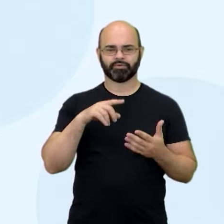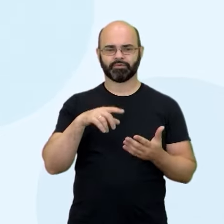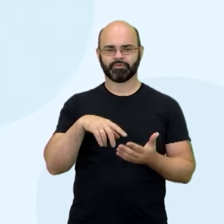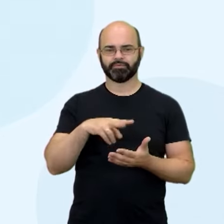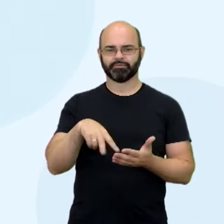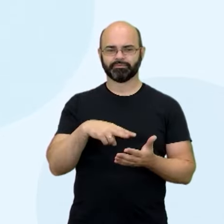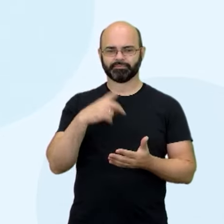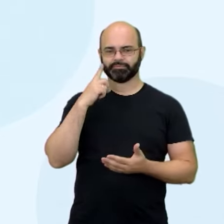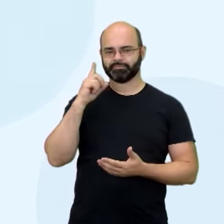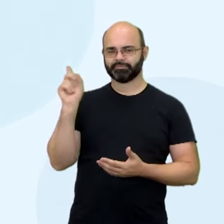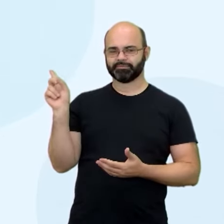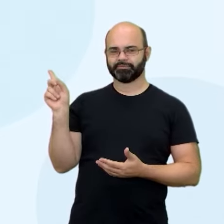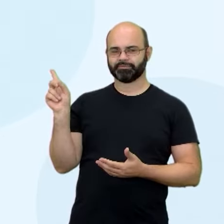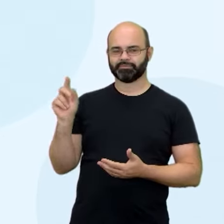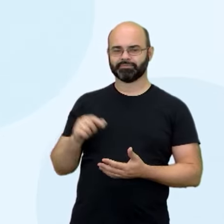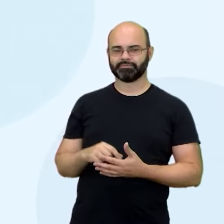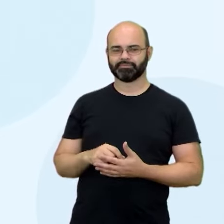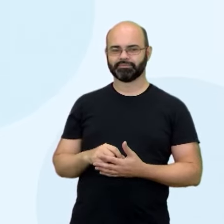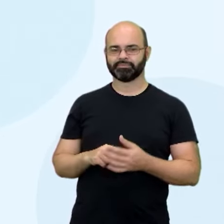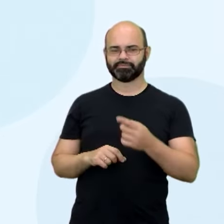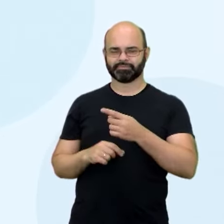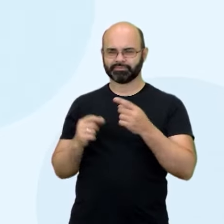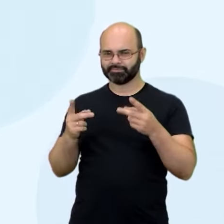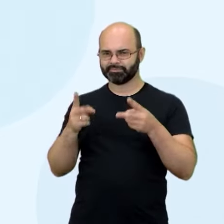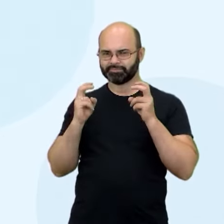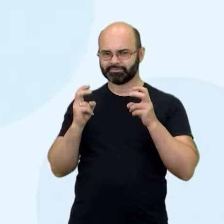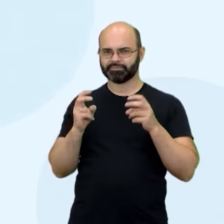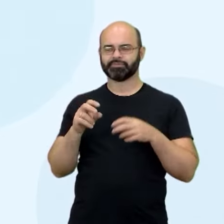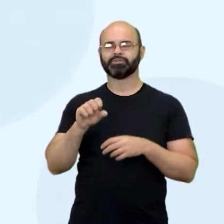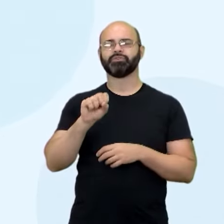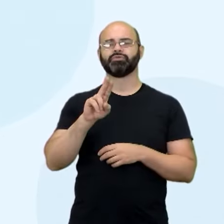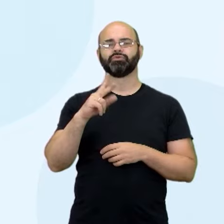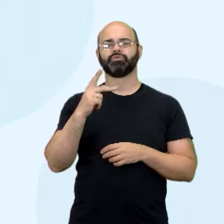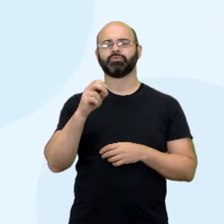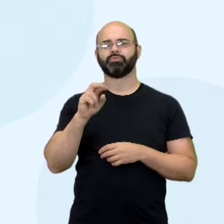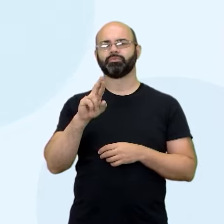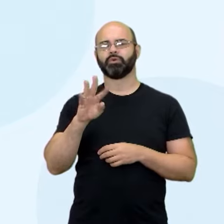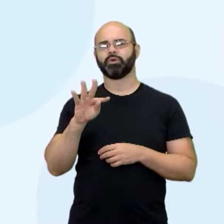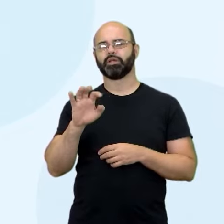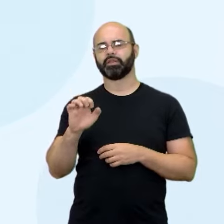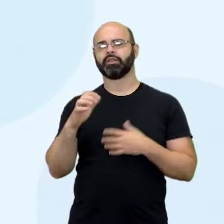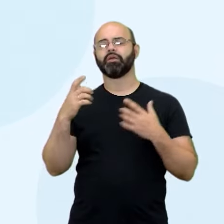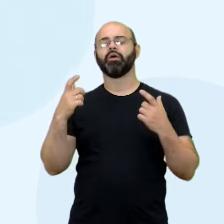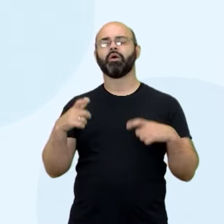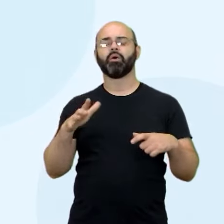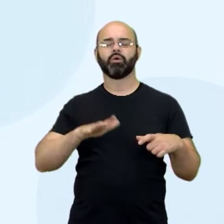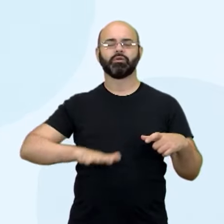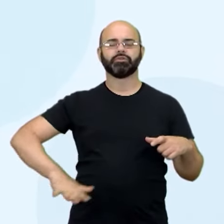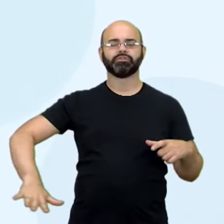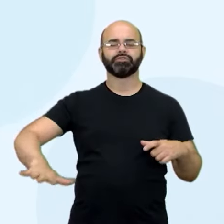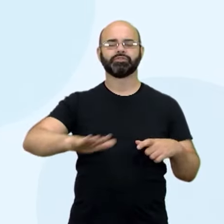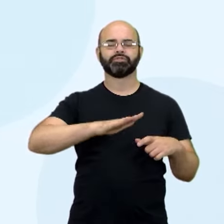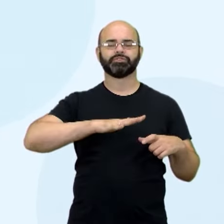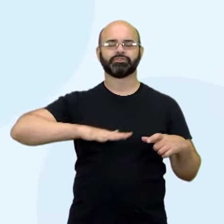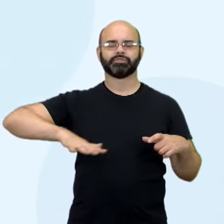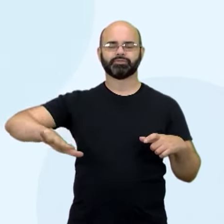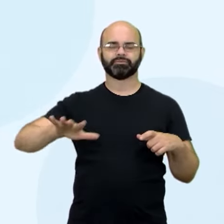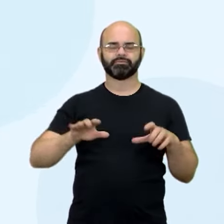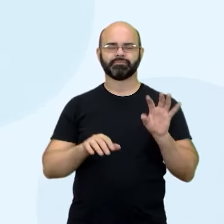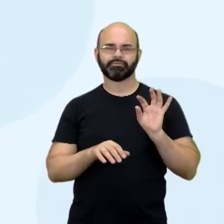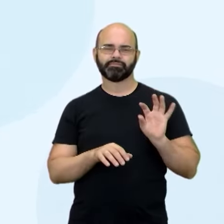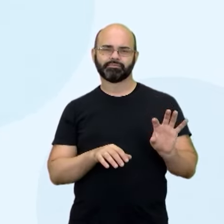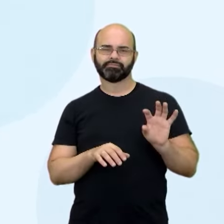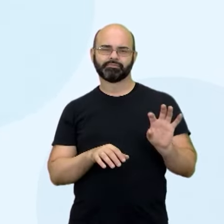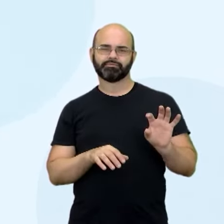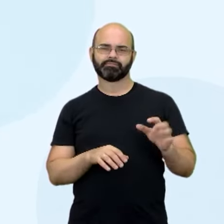dessas imagens. Então, vocês conseguem reconhecer o suporte, como funciona, qual é o espaço, a característica,